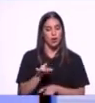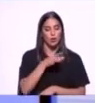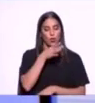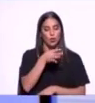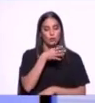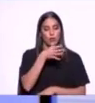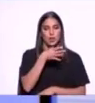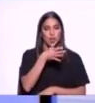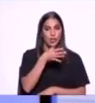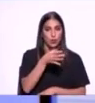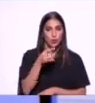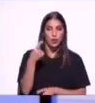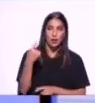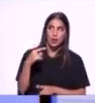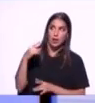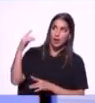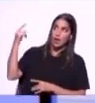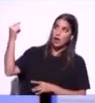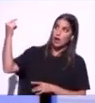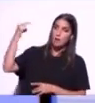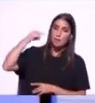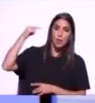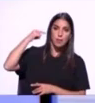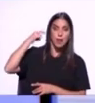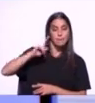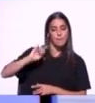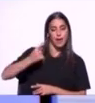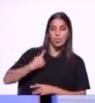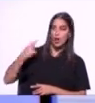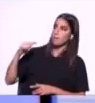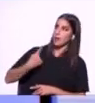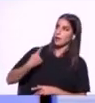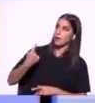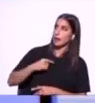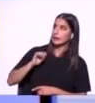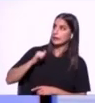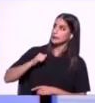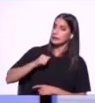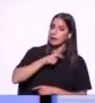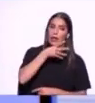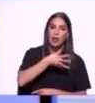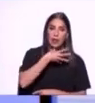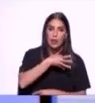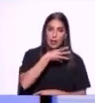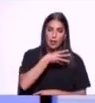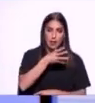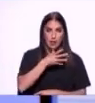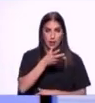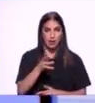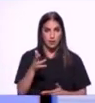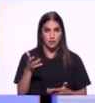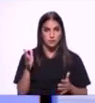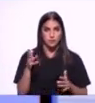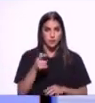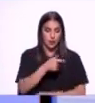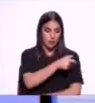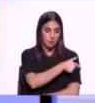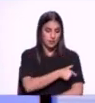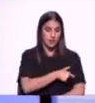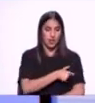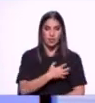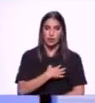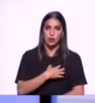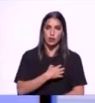dava instruções, quem monitorizava e manietava os seus representantes nos diferentes